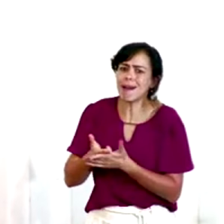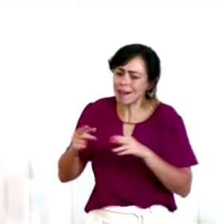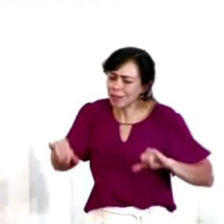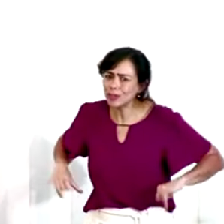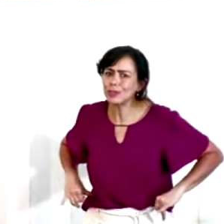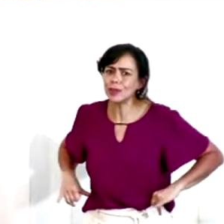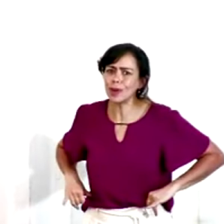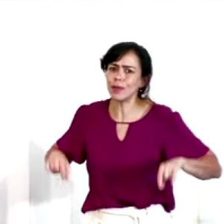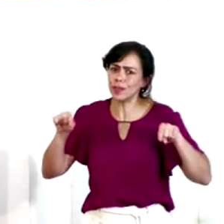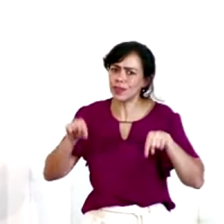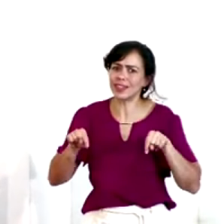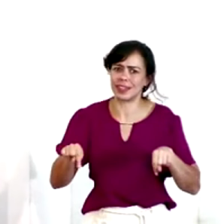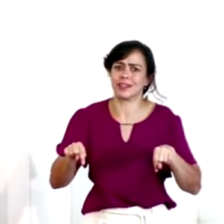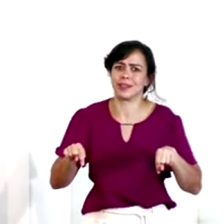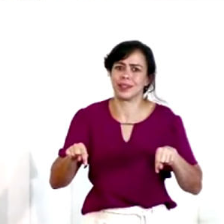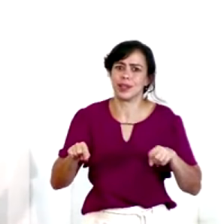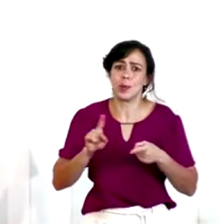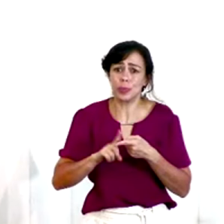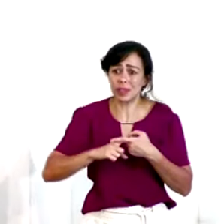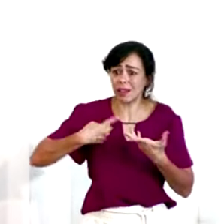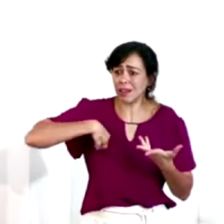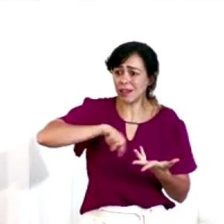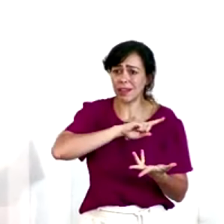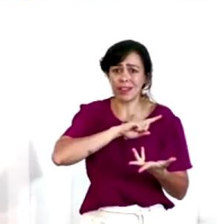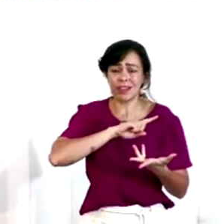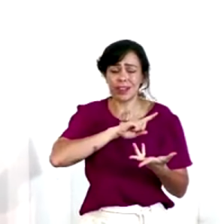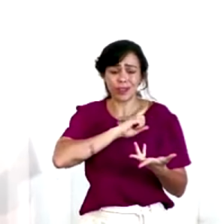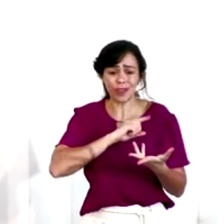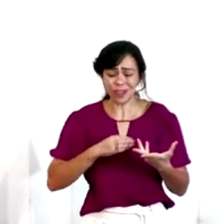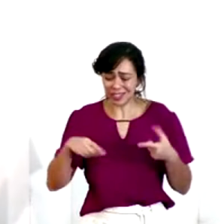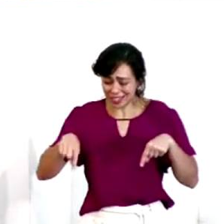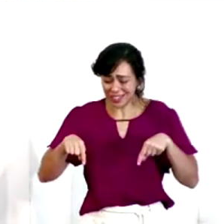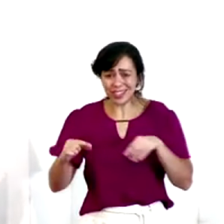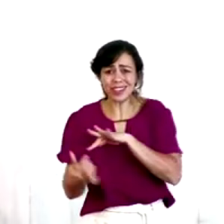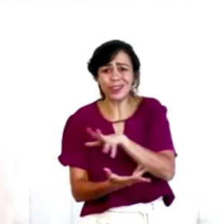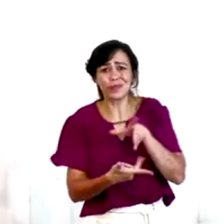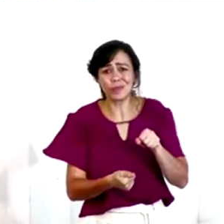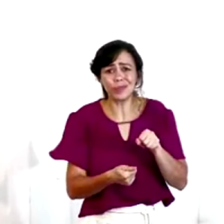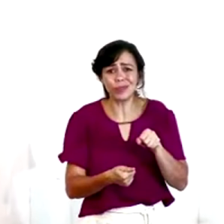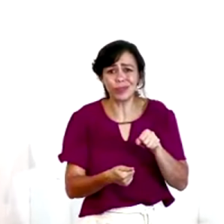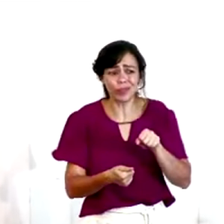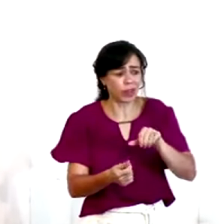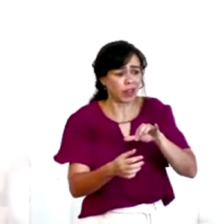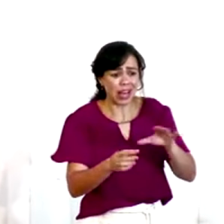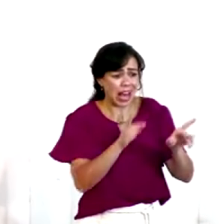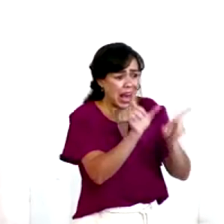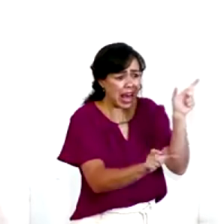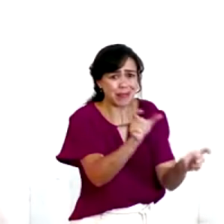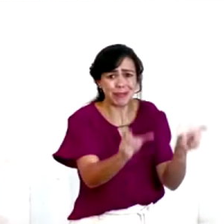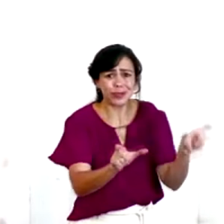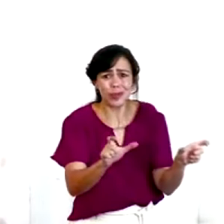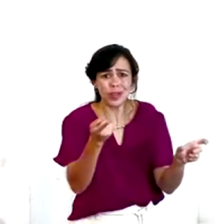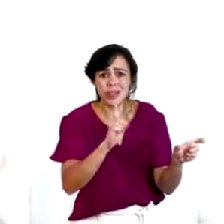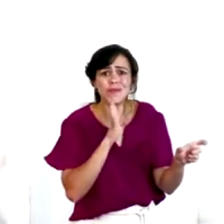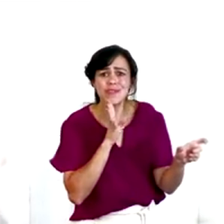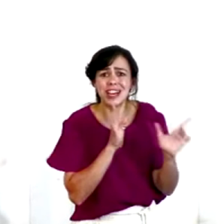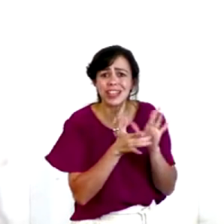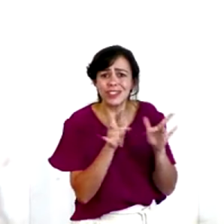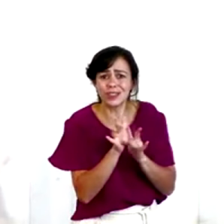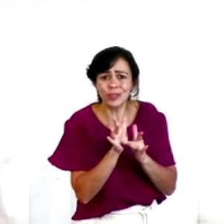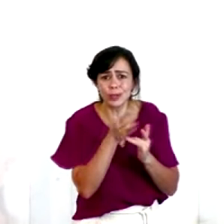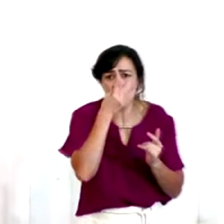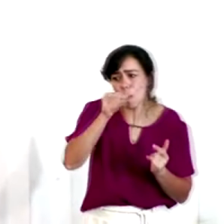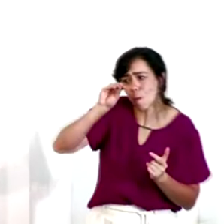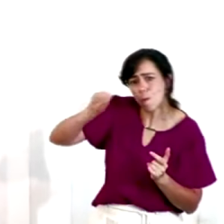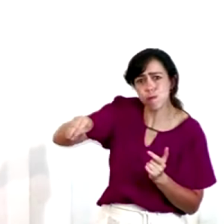num mundo que odeia as coisas de Deus, simplesmente detesta a palavra